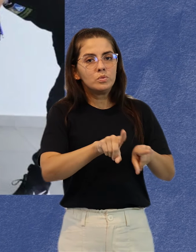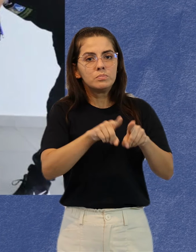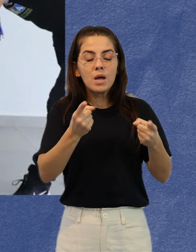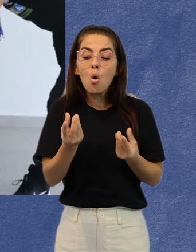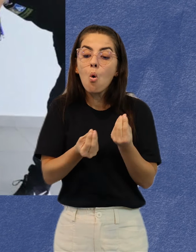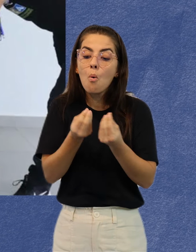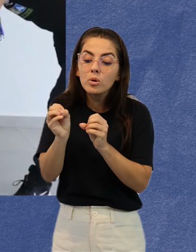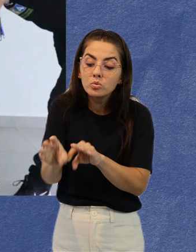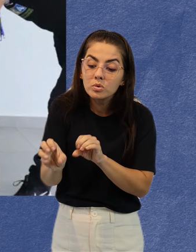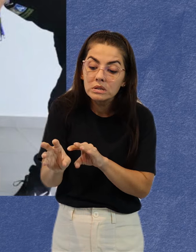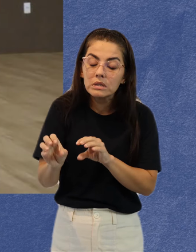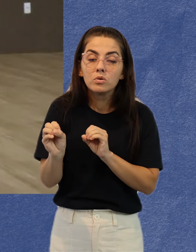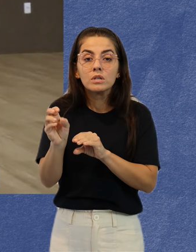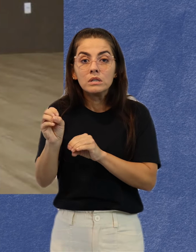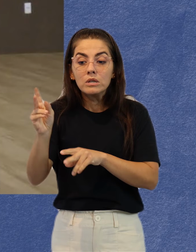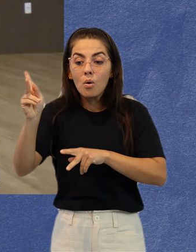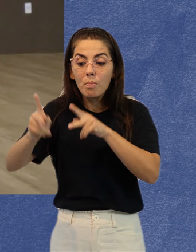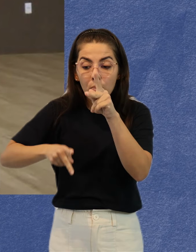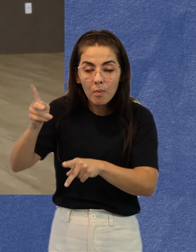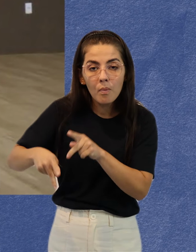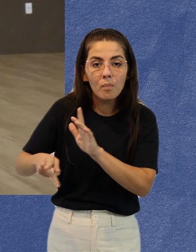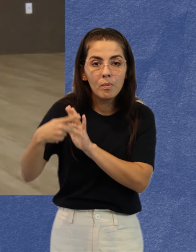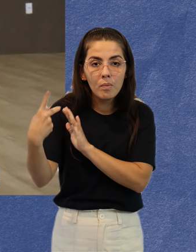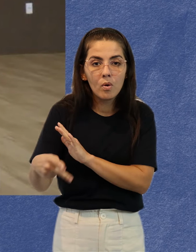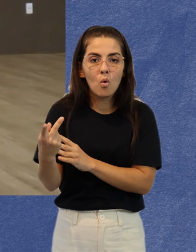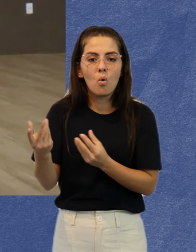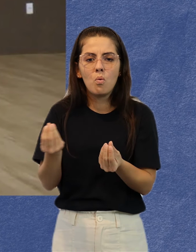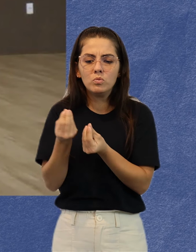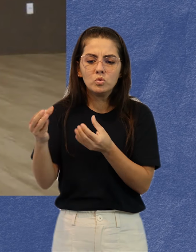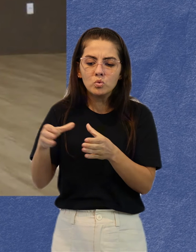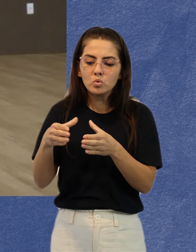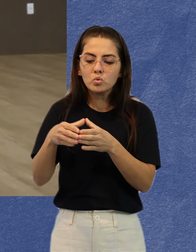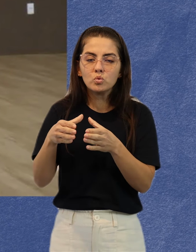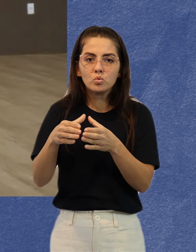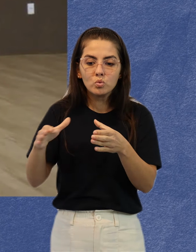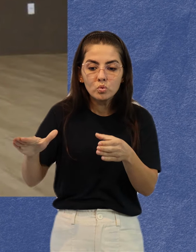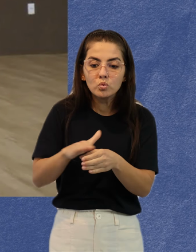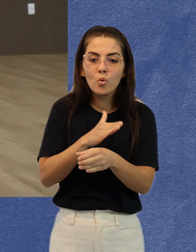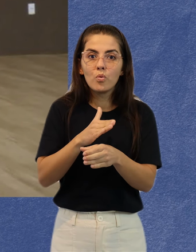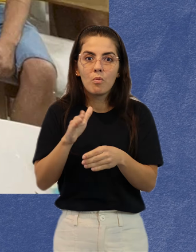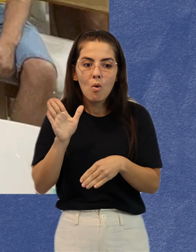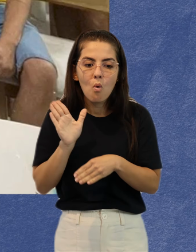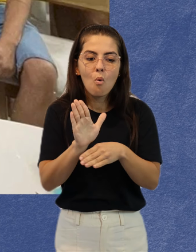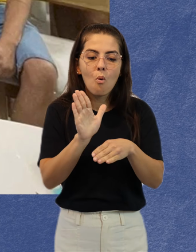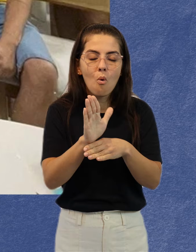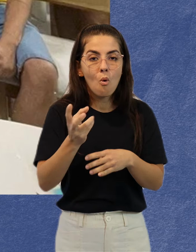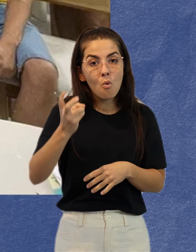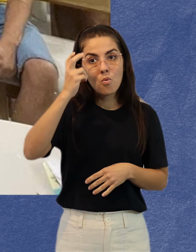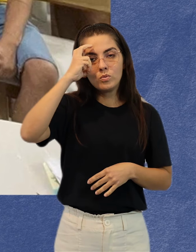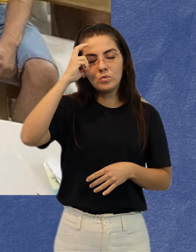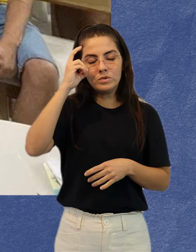educação, a cultura, a educação popular como parte de um todo dessa política de assistência social.